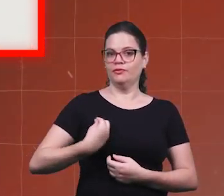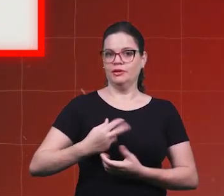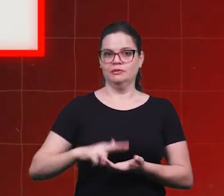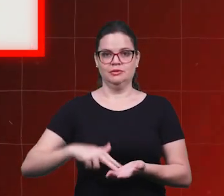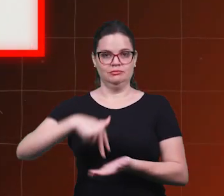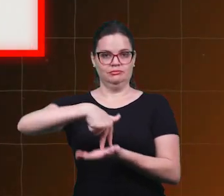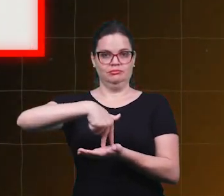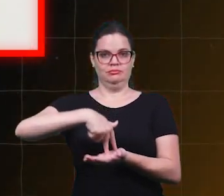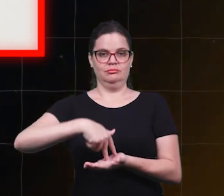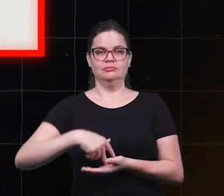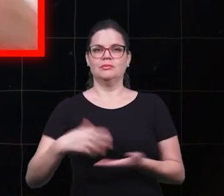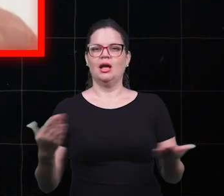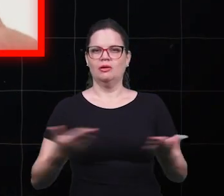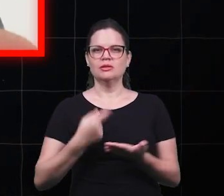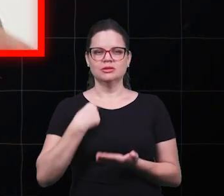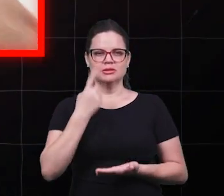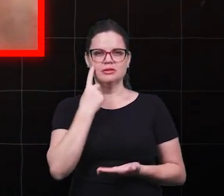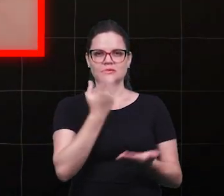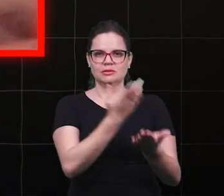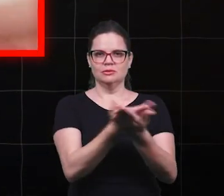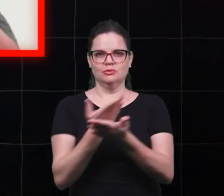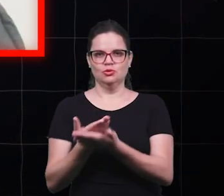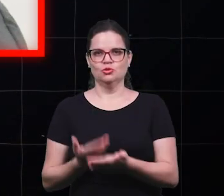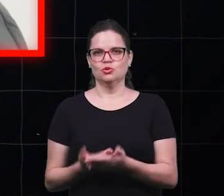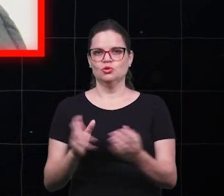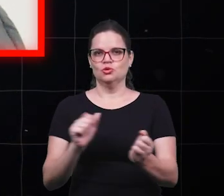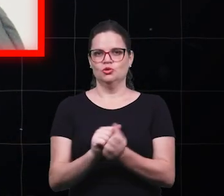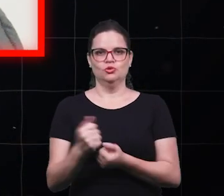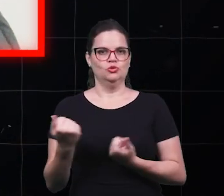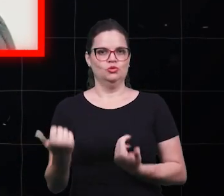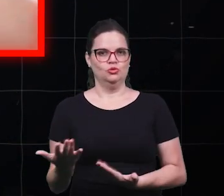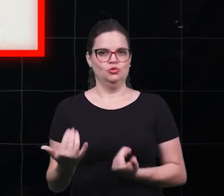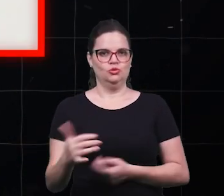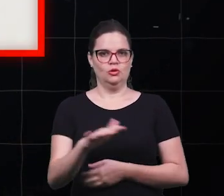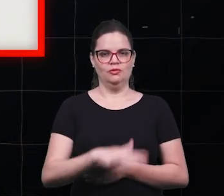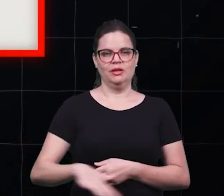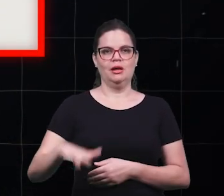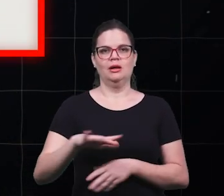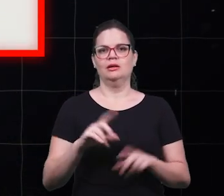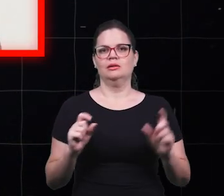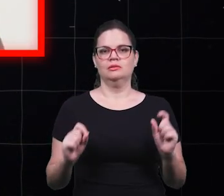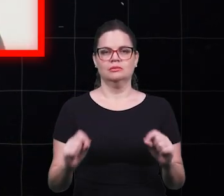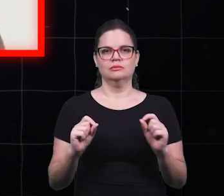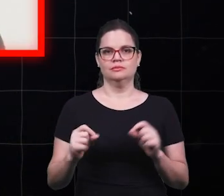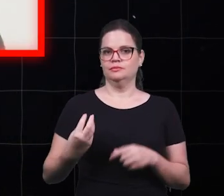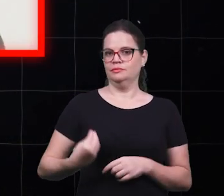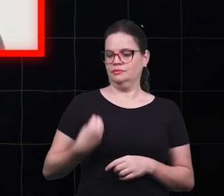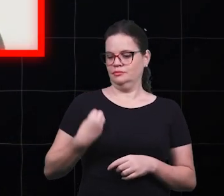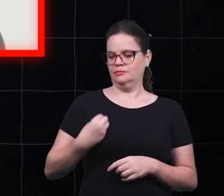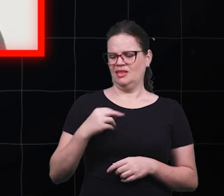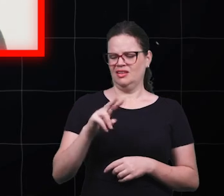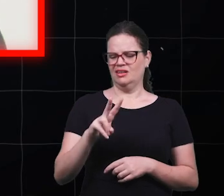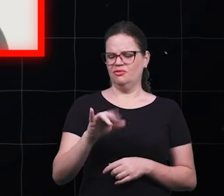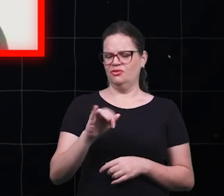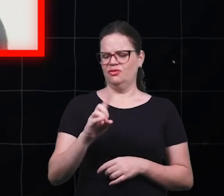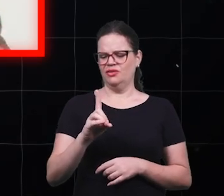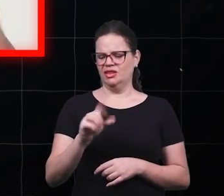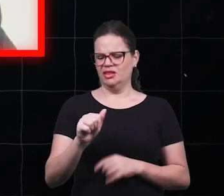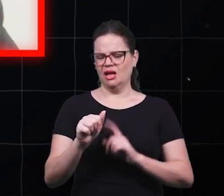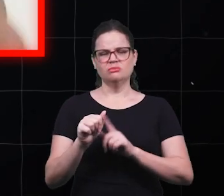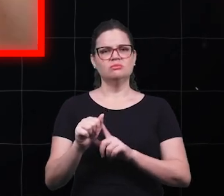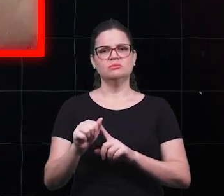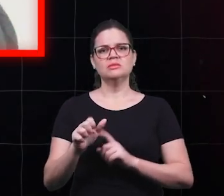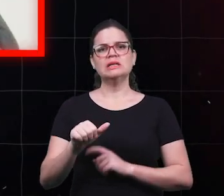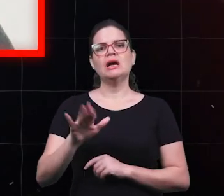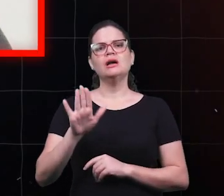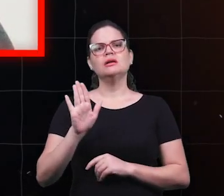jovens, nos estudos recentes, até das lives do Ciência e Fé, que a vida, só quem dá a